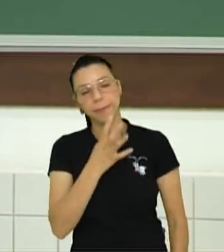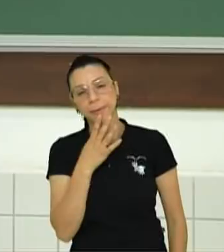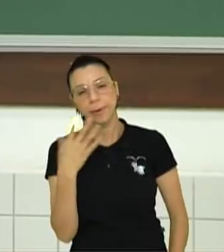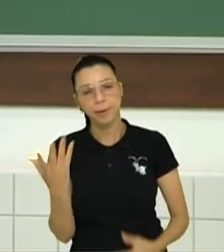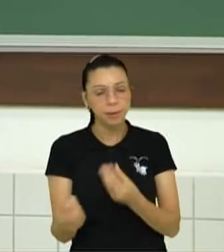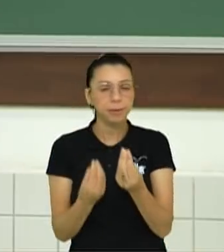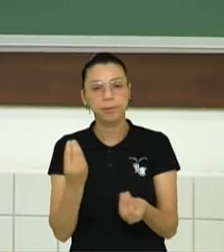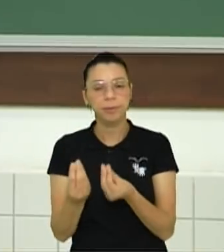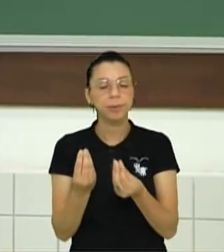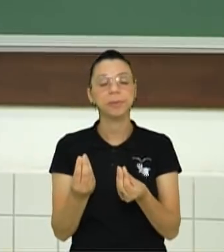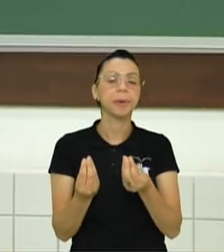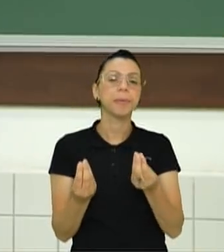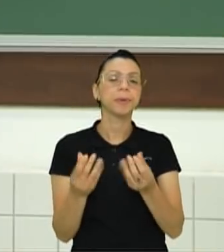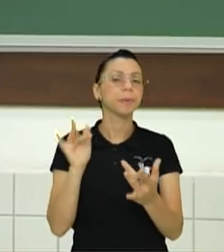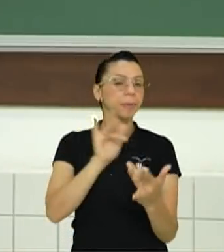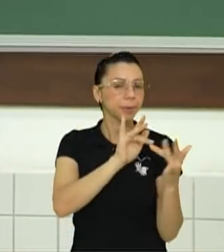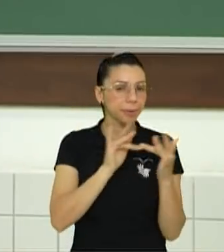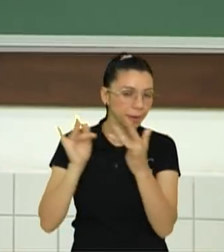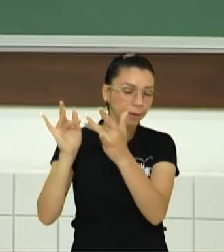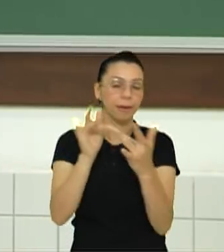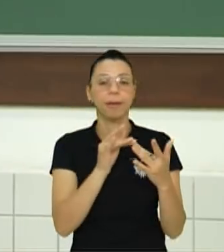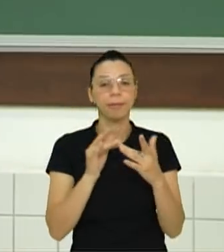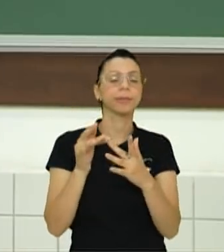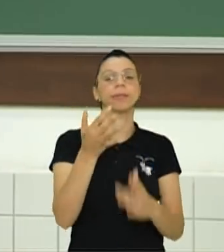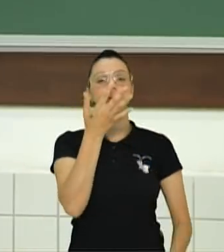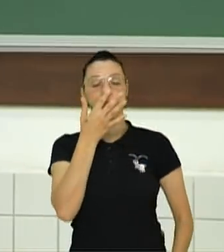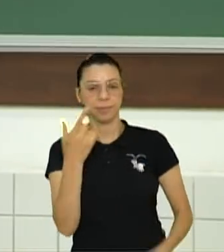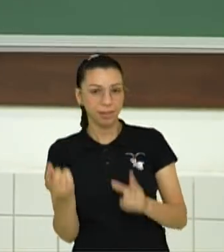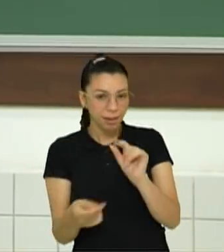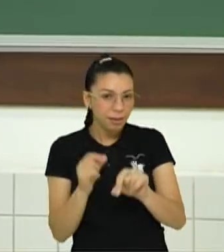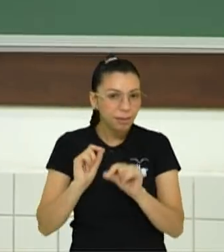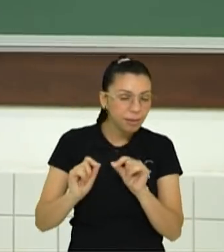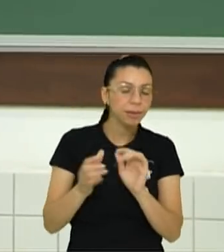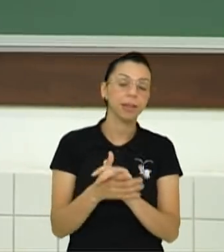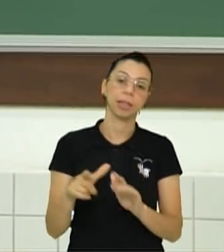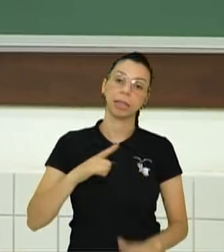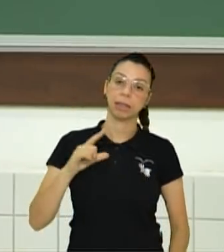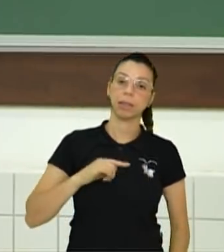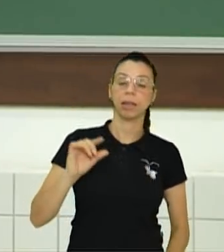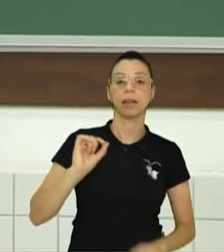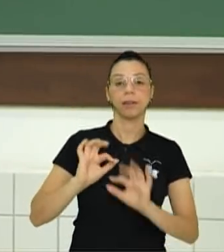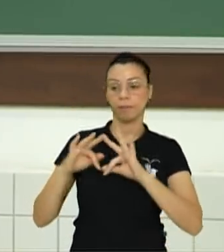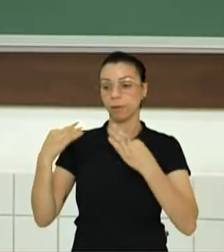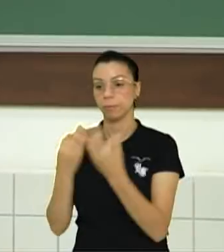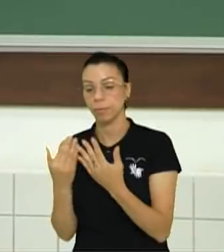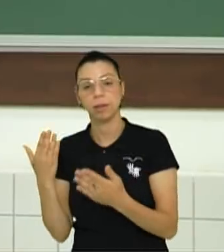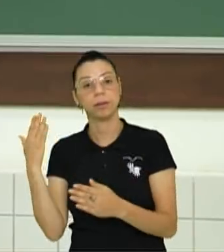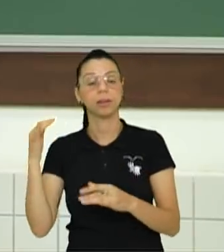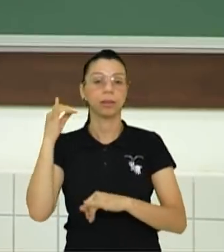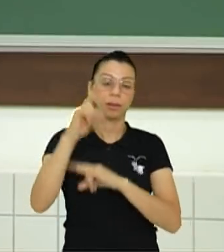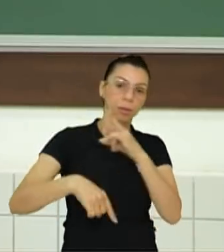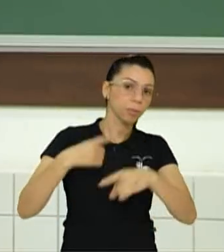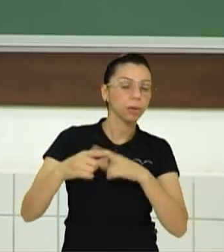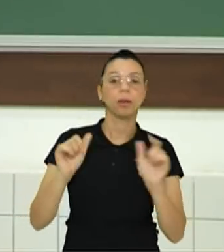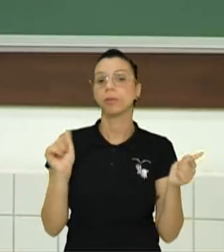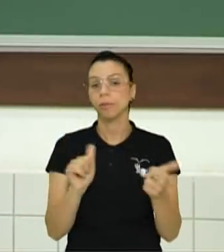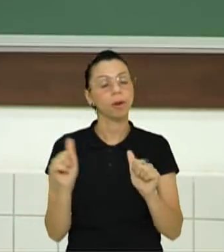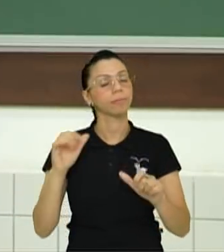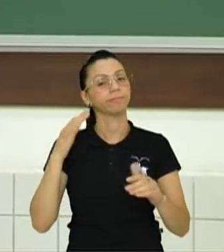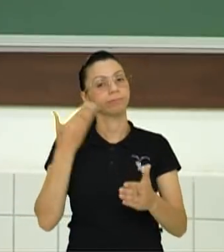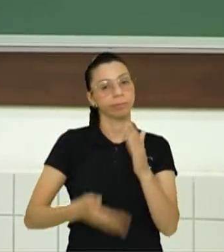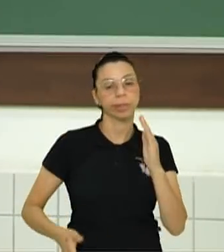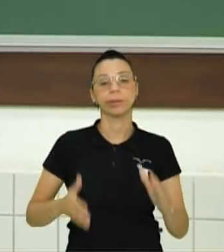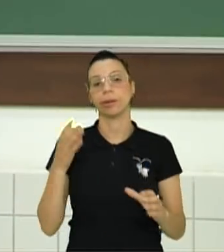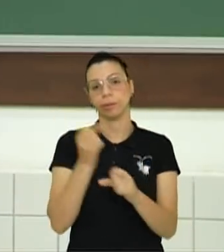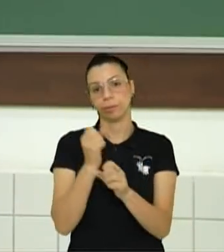se familiarizar, conversando com muitas mães. Muitos acabaram migrando definitivamente e não se preocupe, não vai perder suas notas do material